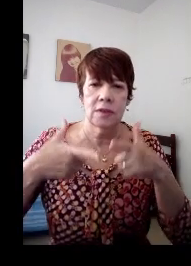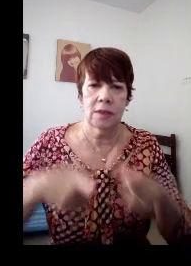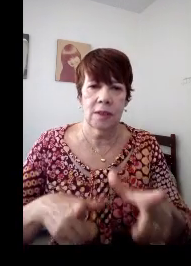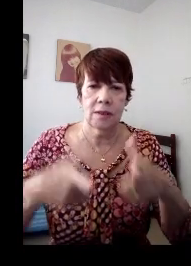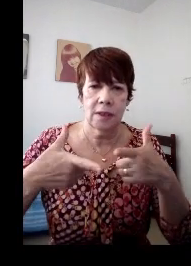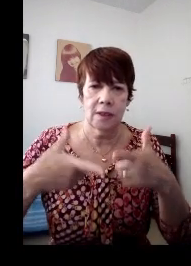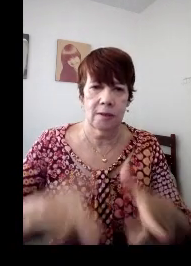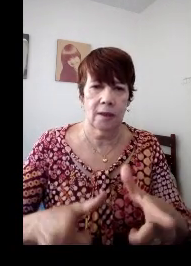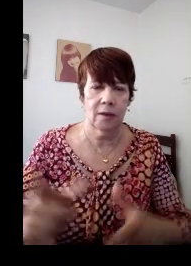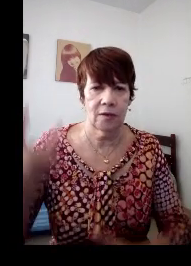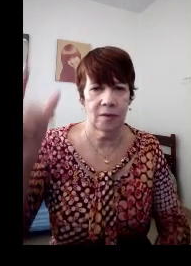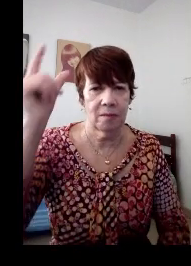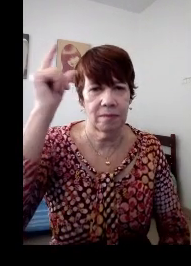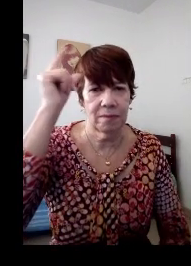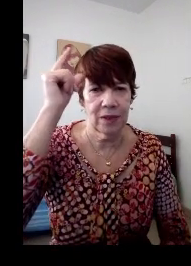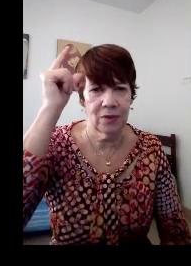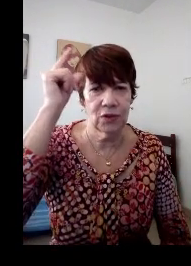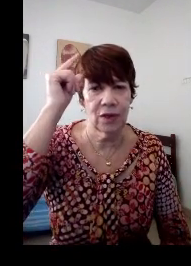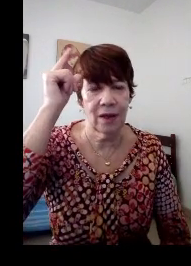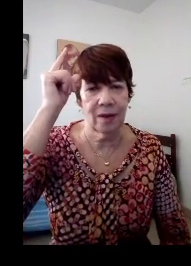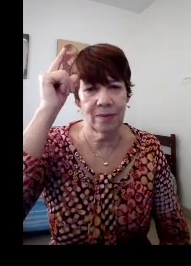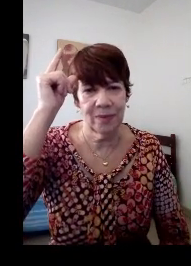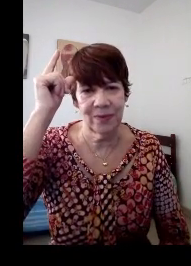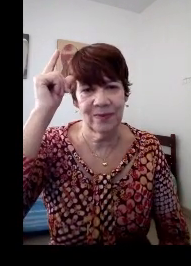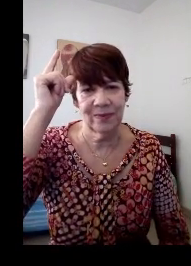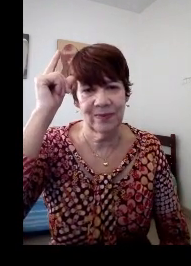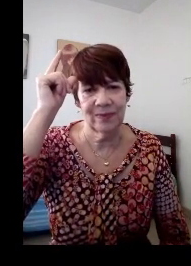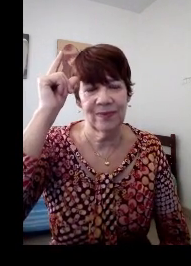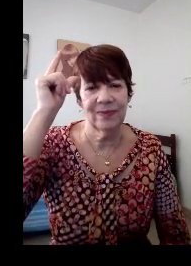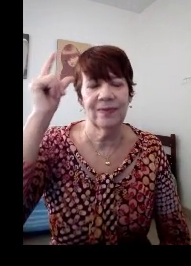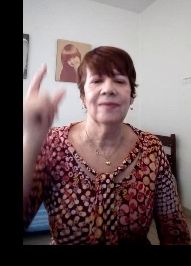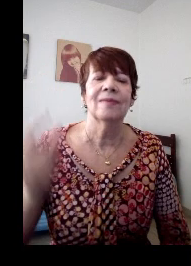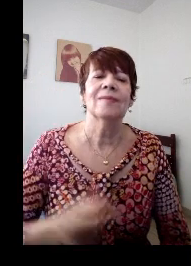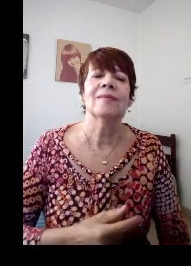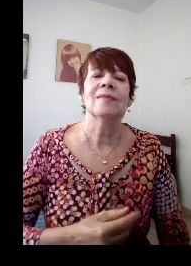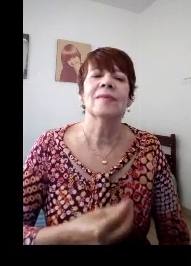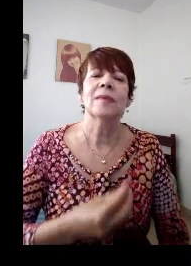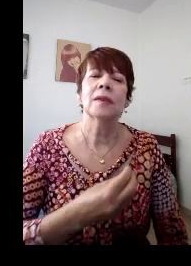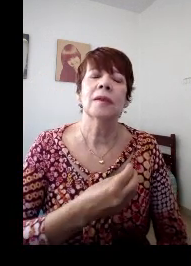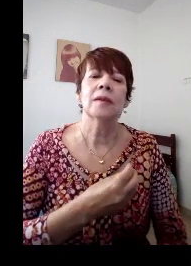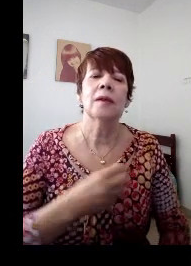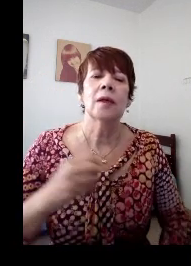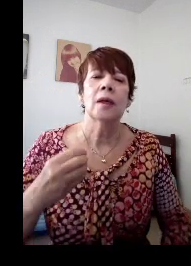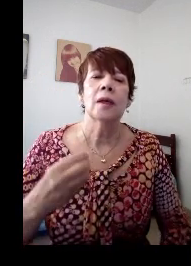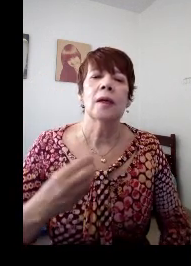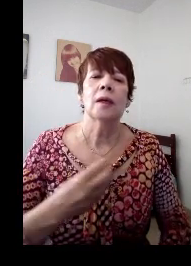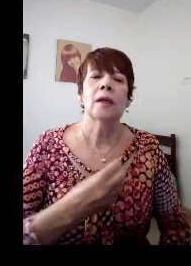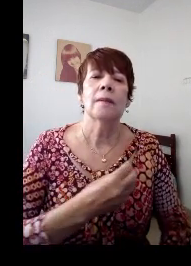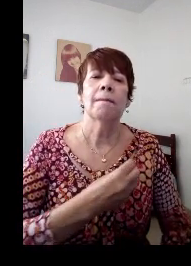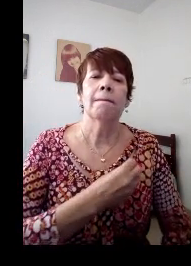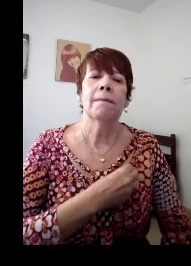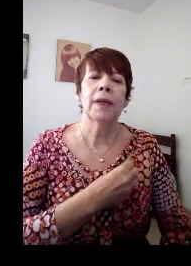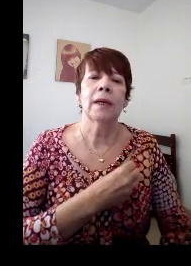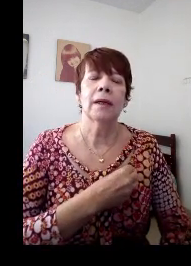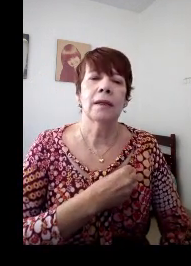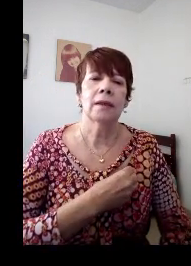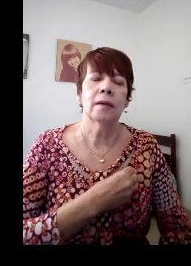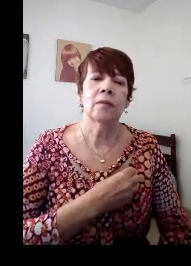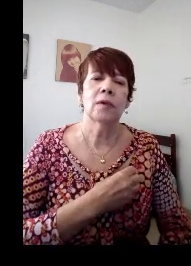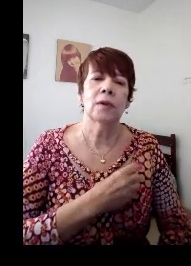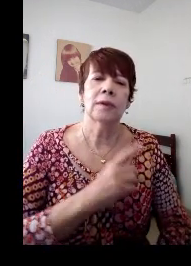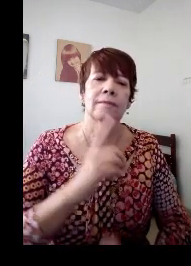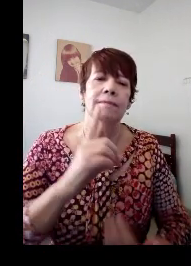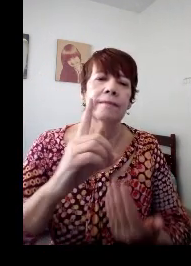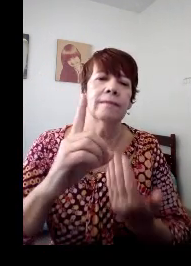fortes assim. Precisamos ter em mente que com cada pecado, a cada